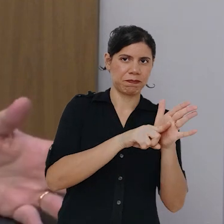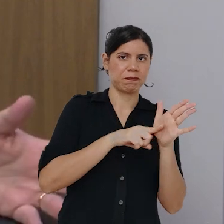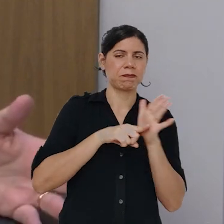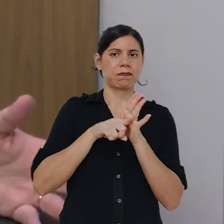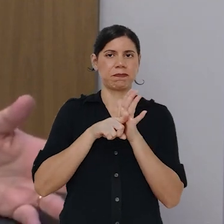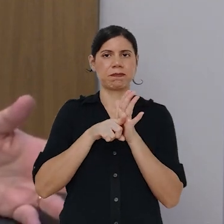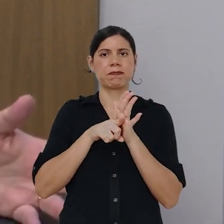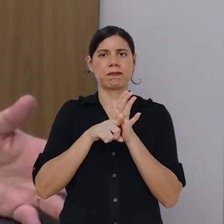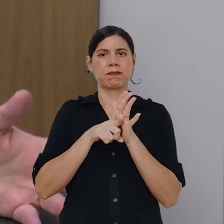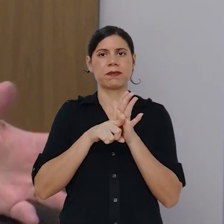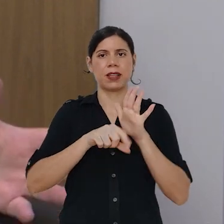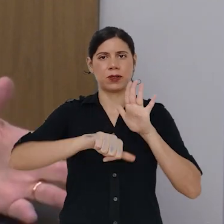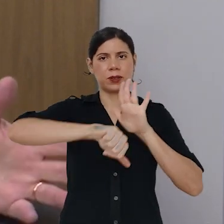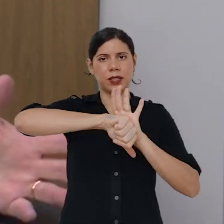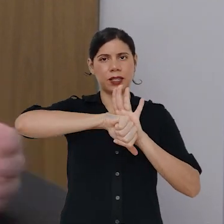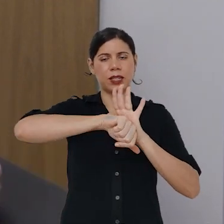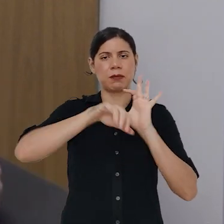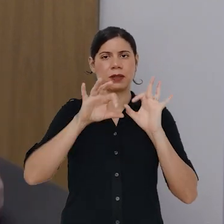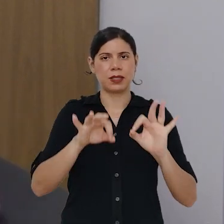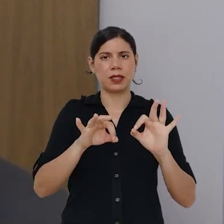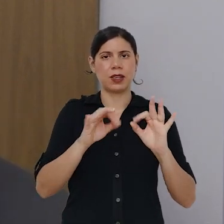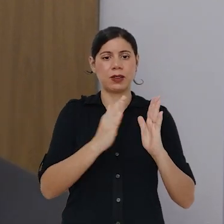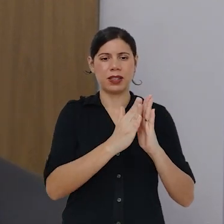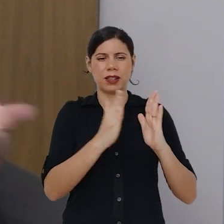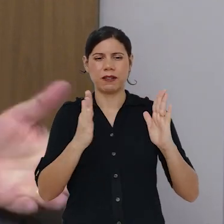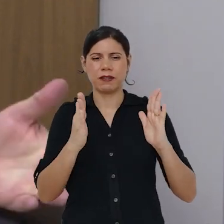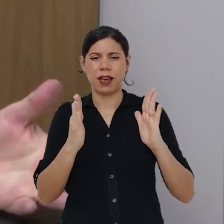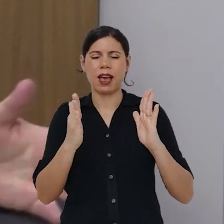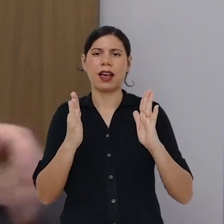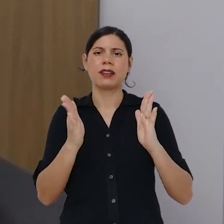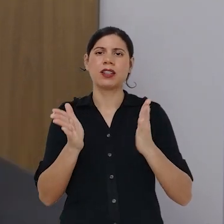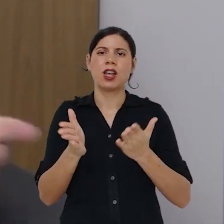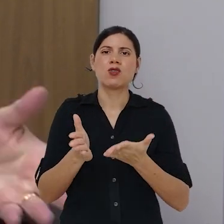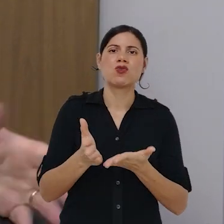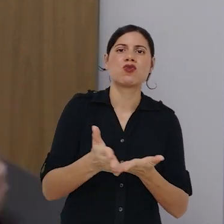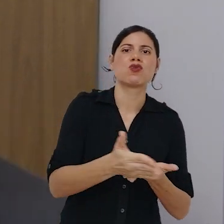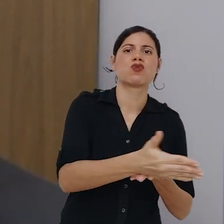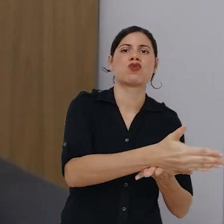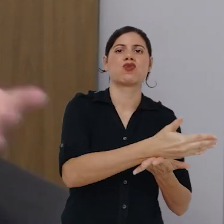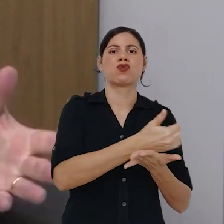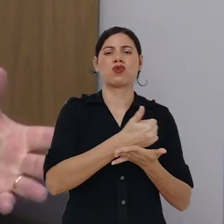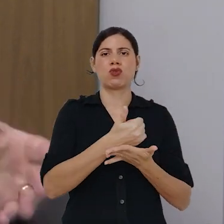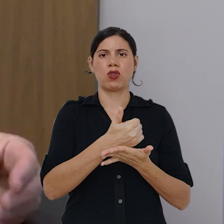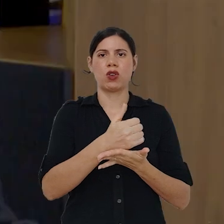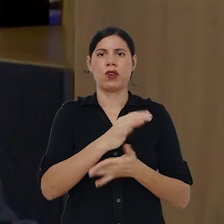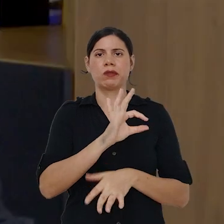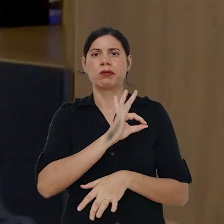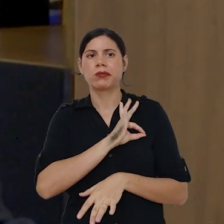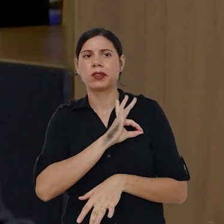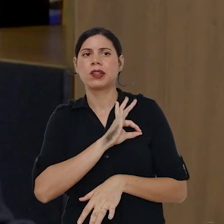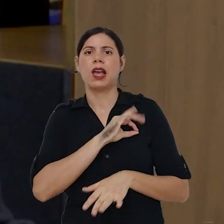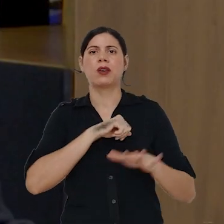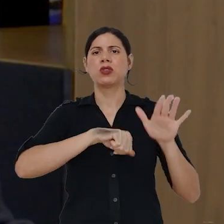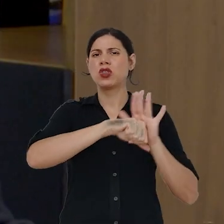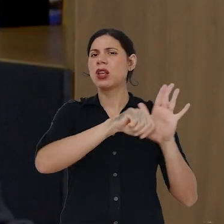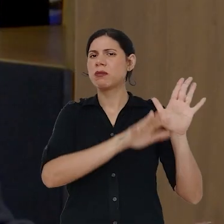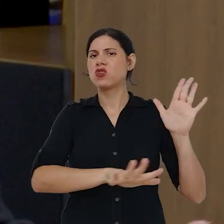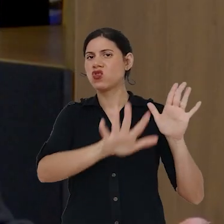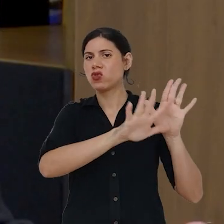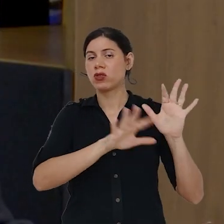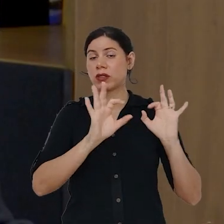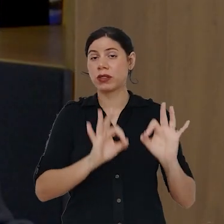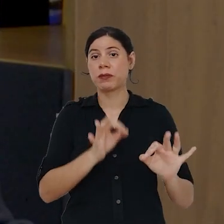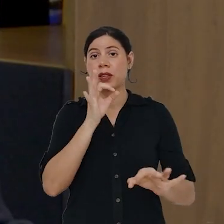criminal, quer dizer, a fase da apuração policial dos ilícitos, né, dos crimes em geral. Então, o juiz das garantias ele